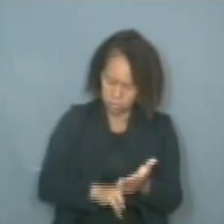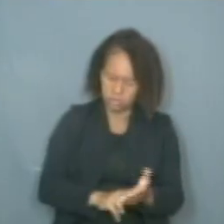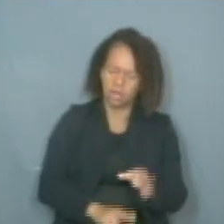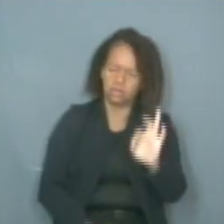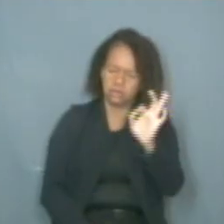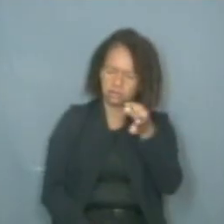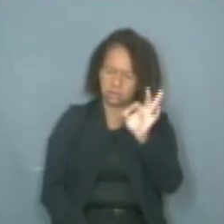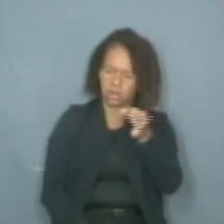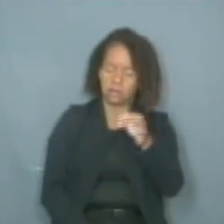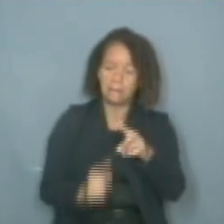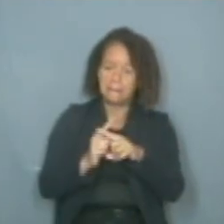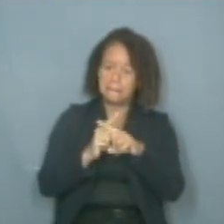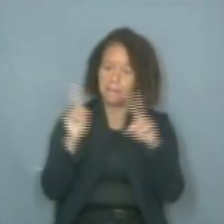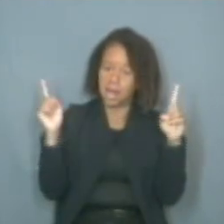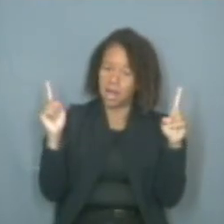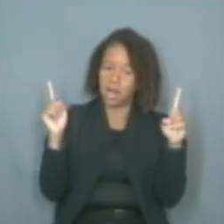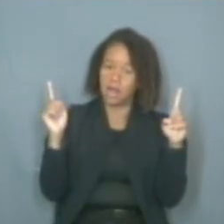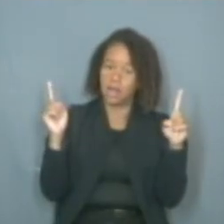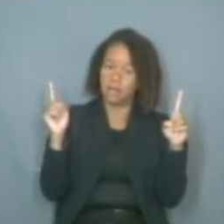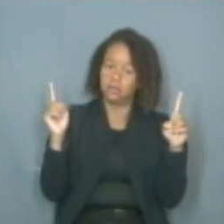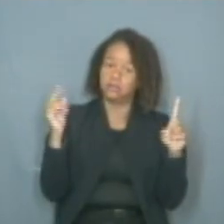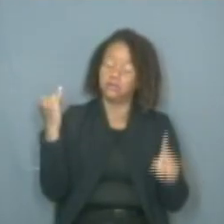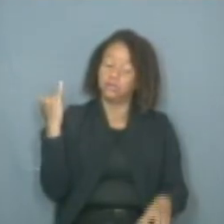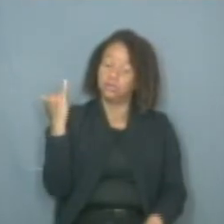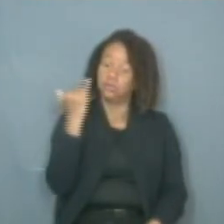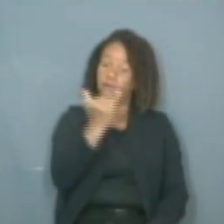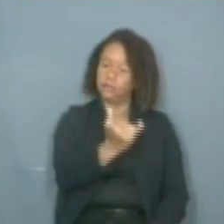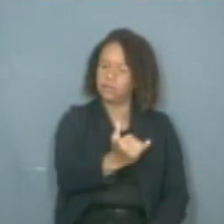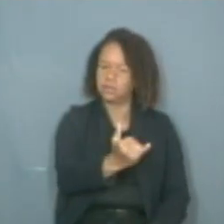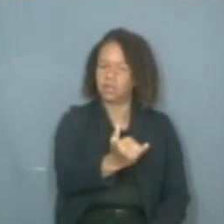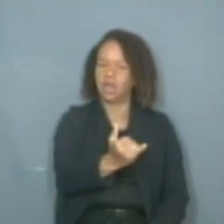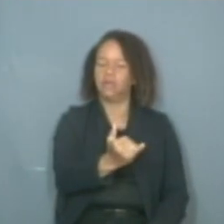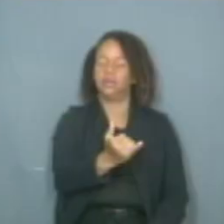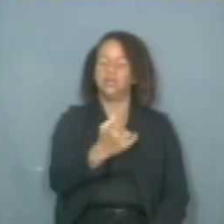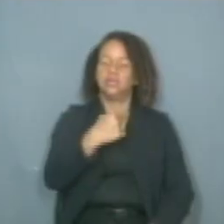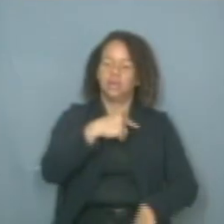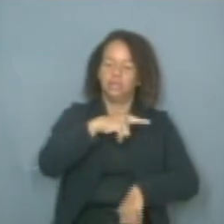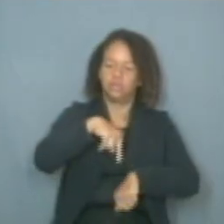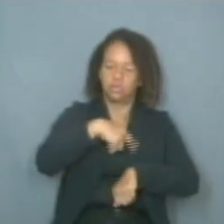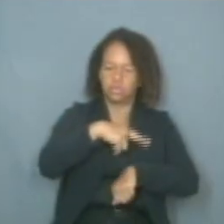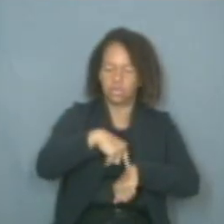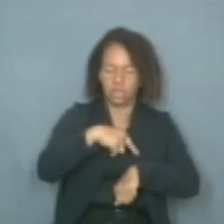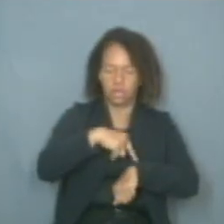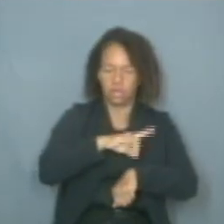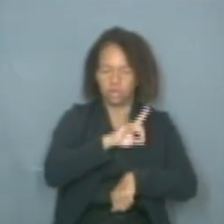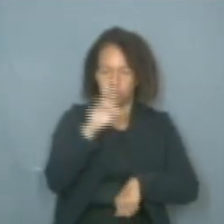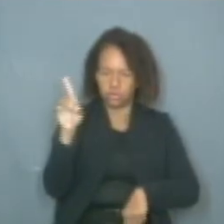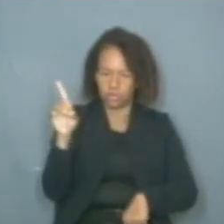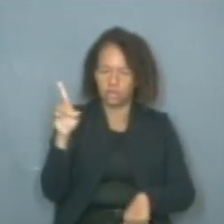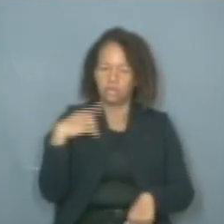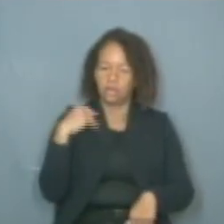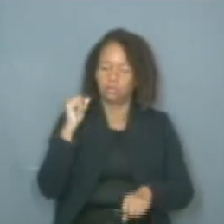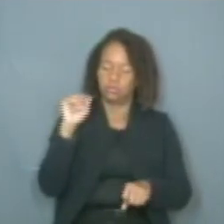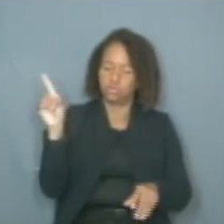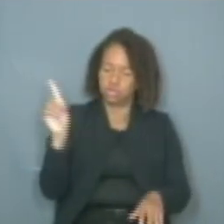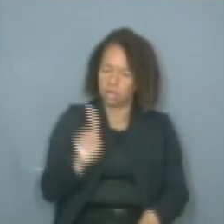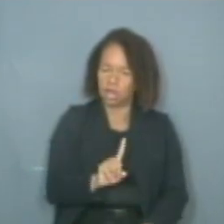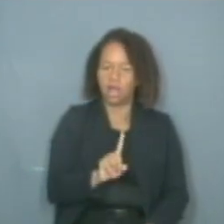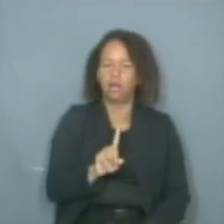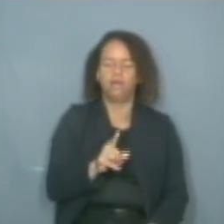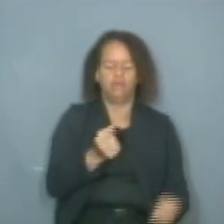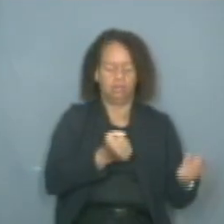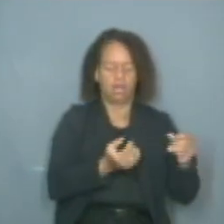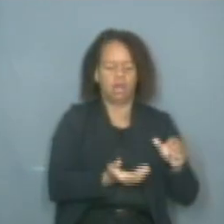autuado, mas que ele seja notificado. Se num prazo X, num prazo determinado, ele não comparecer, o